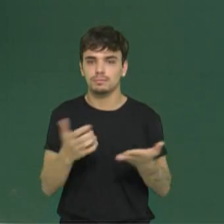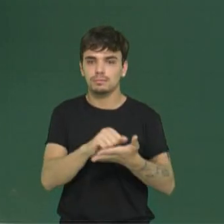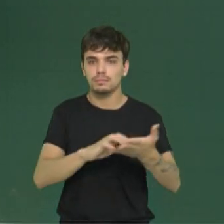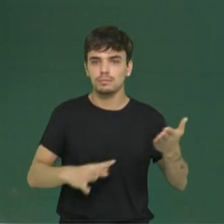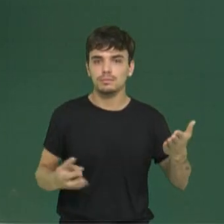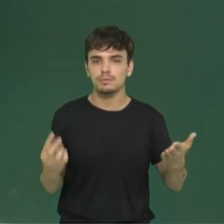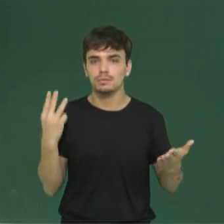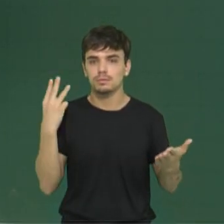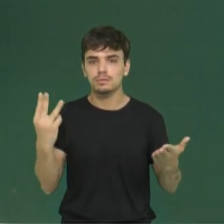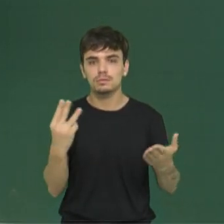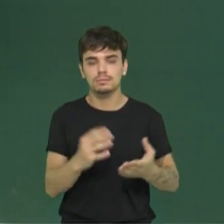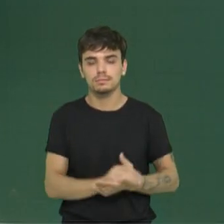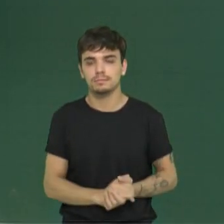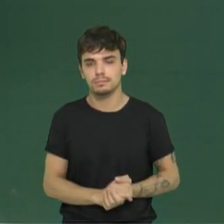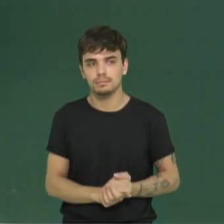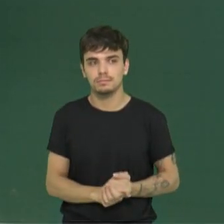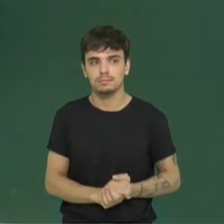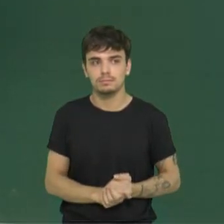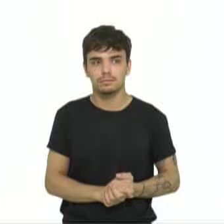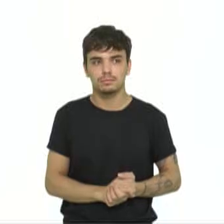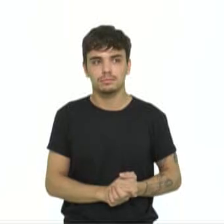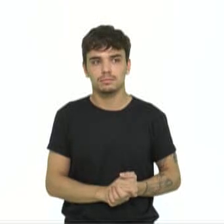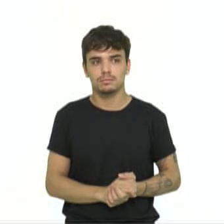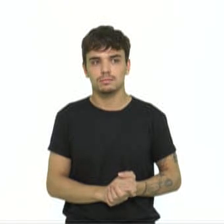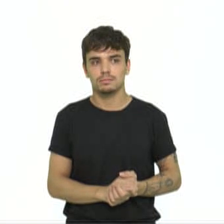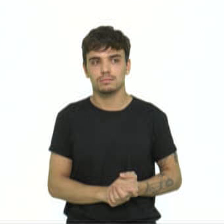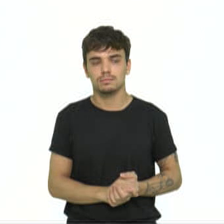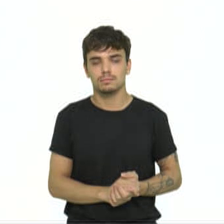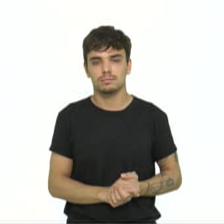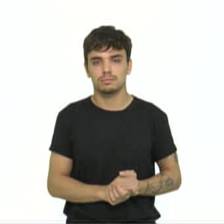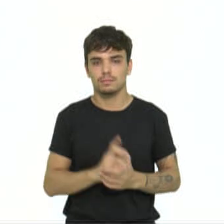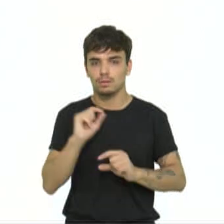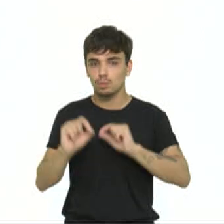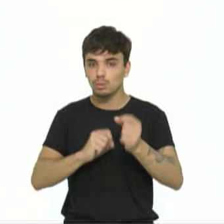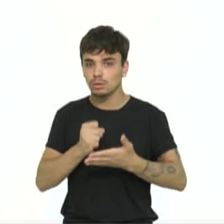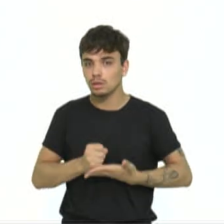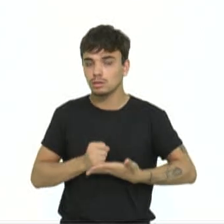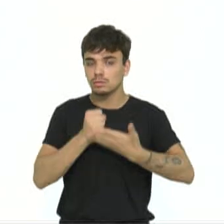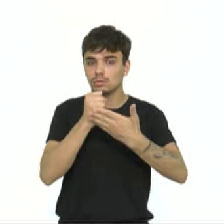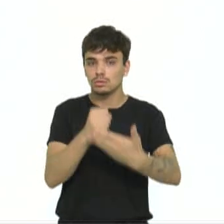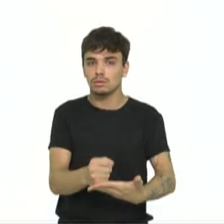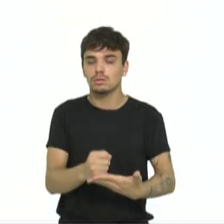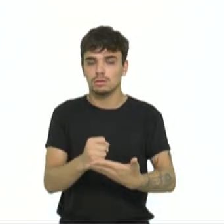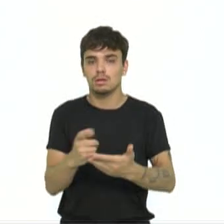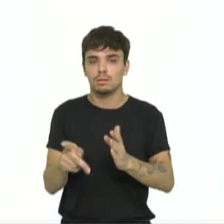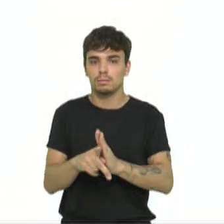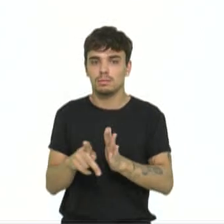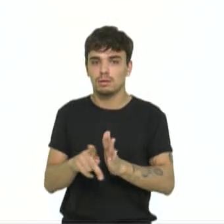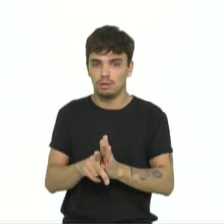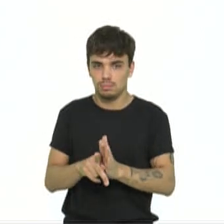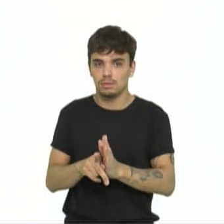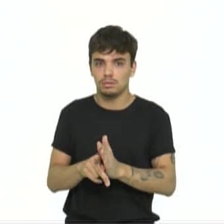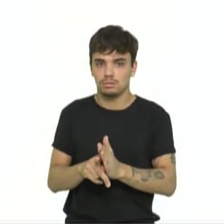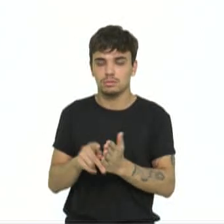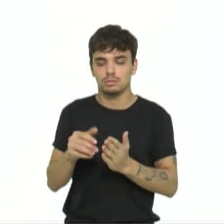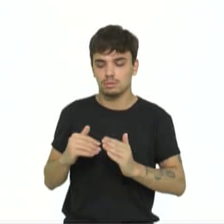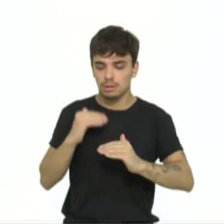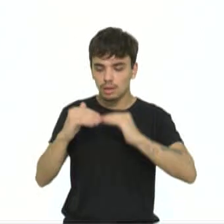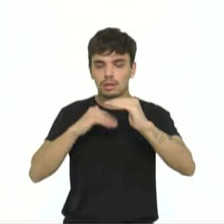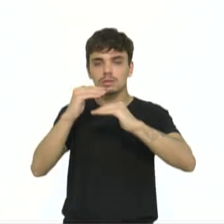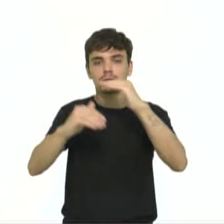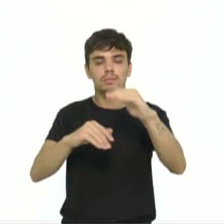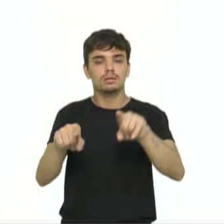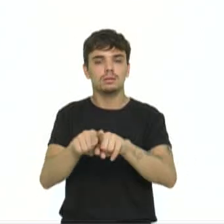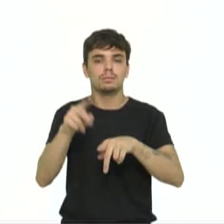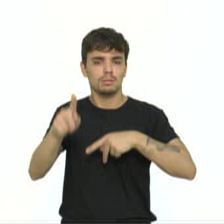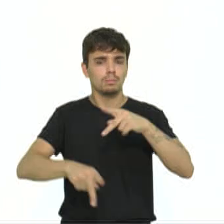Nosso terceiro exercício, então, para a nossa aula de hoje. O que contribuiu para o crescimento e